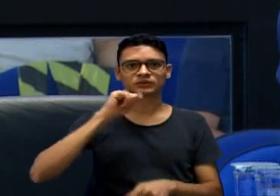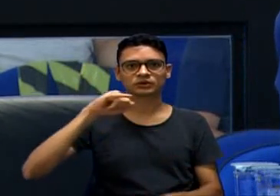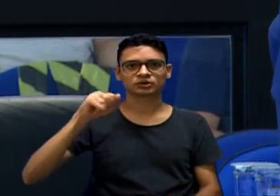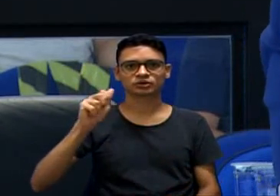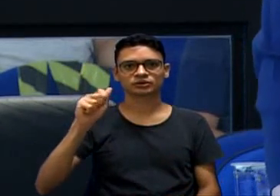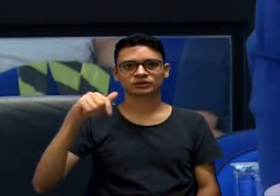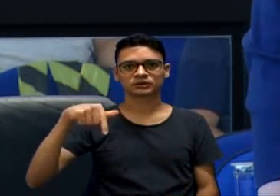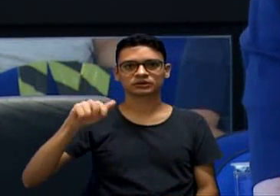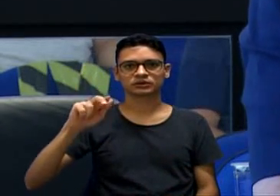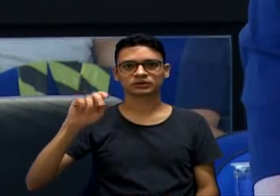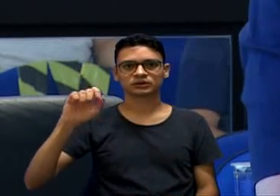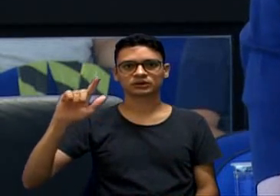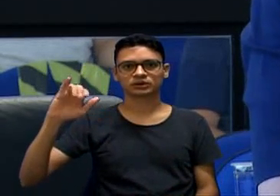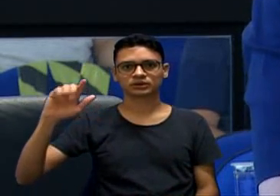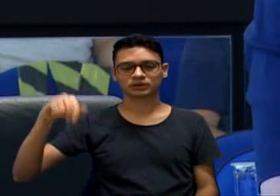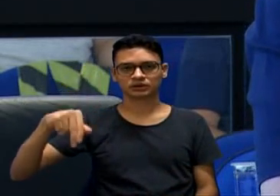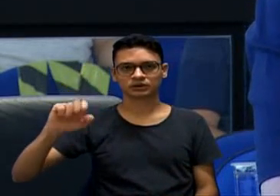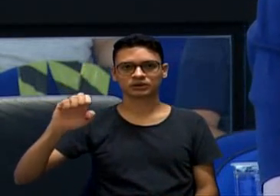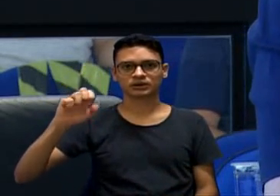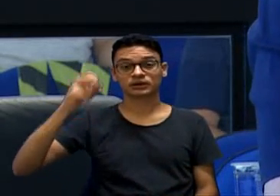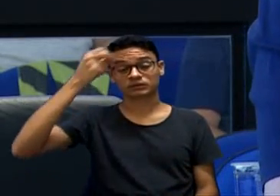Crespo... Não, é as contas da prefeitura.